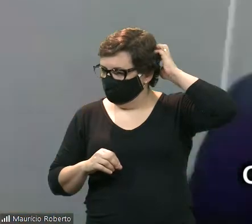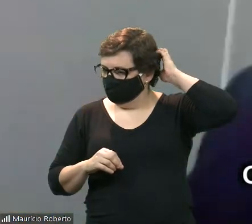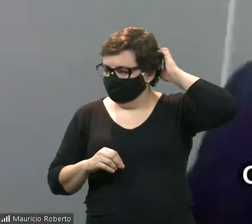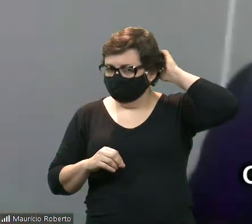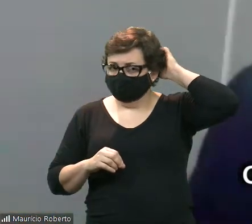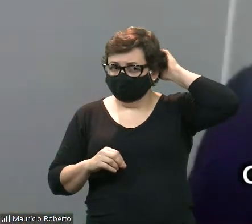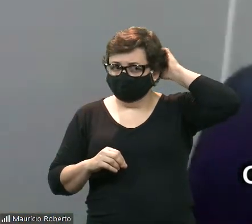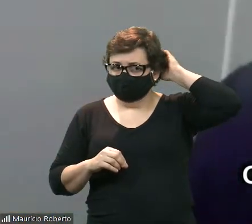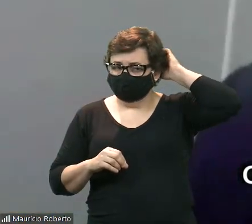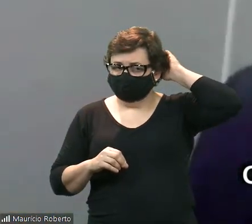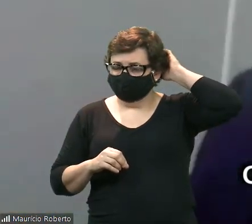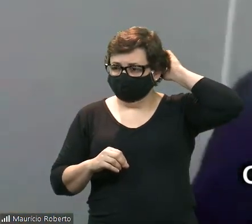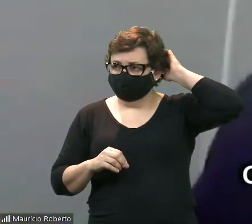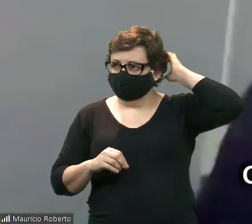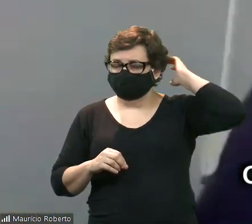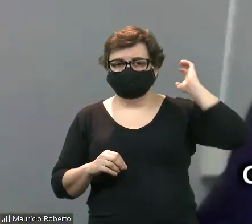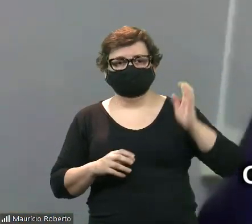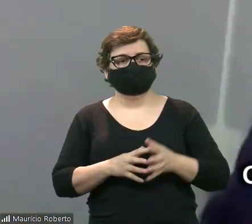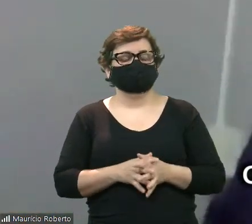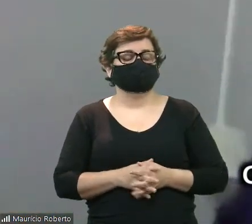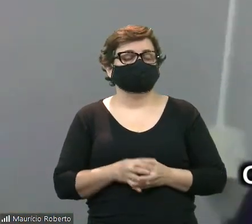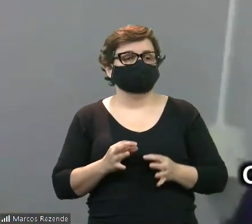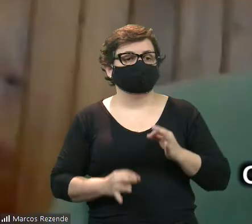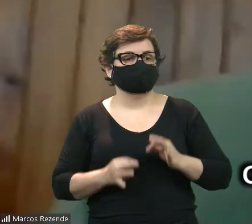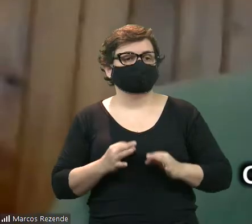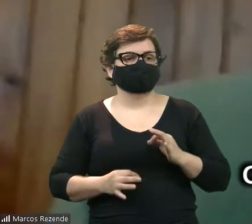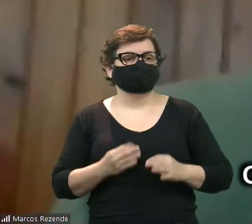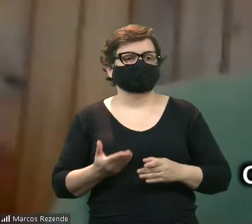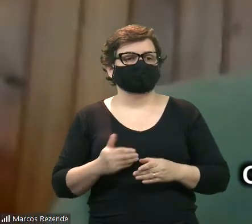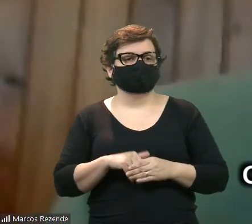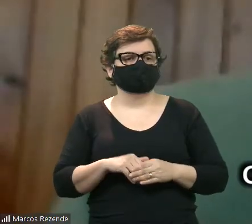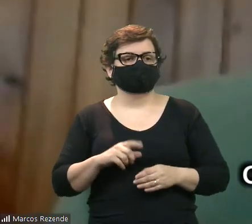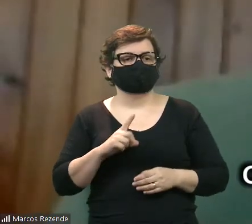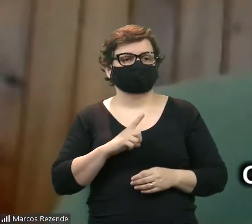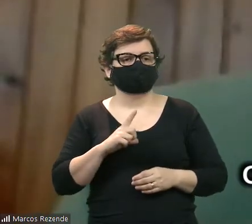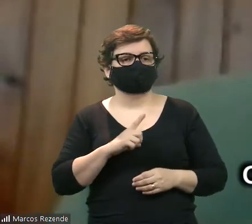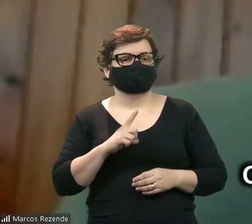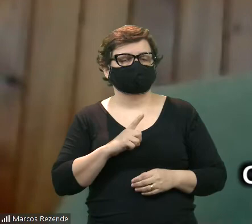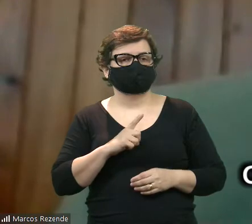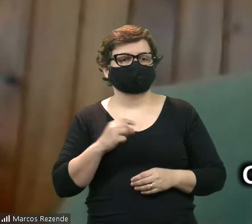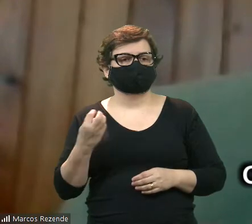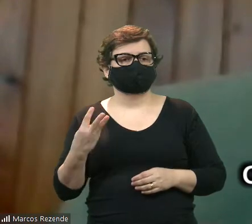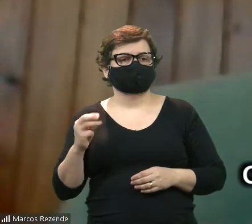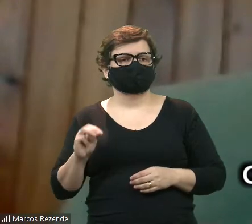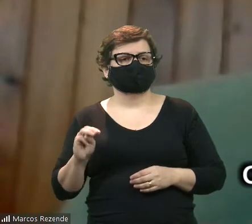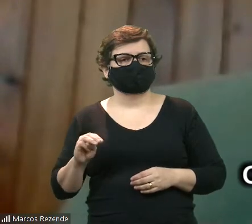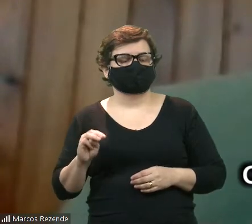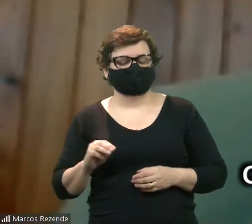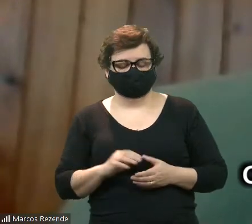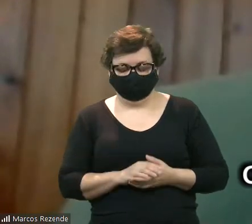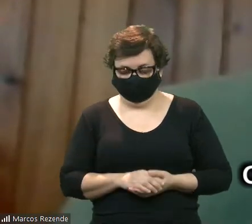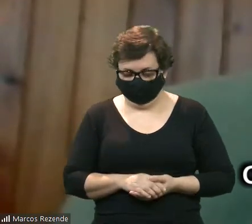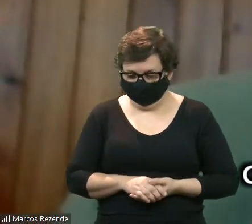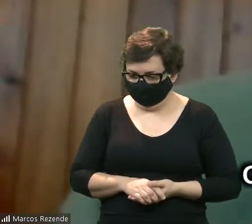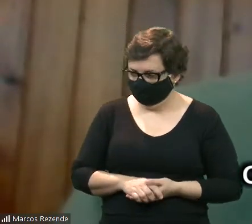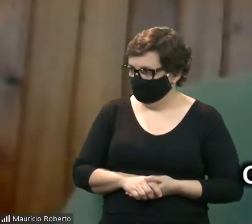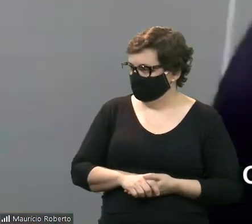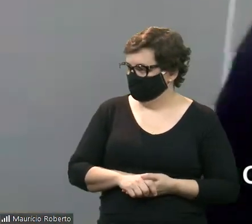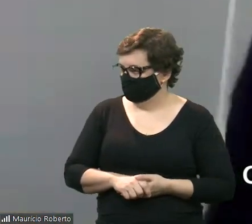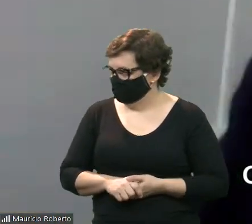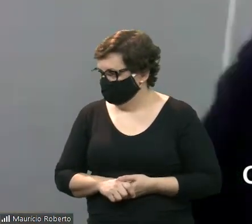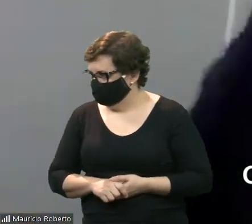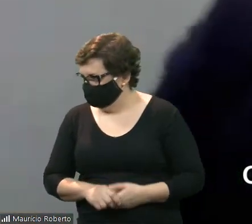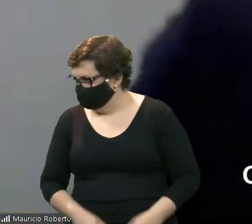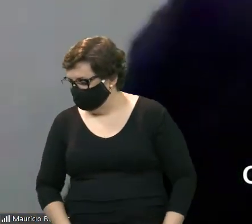De maneira muito rápida, justificativa de voto. Justificativa de voto, o vereador a possui por 3 minutos. Obrigado,